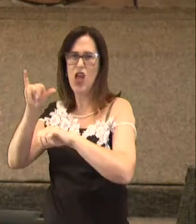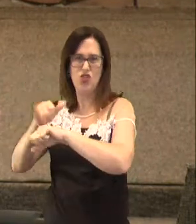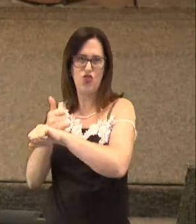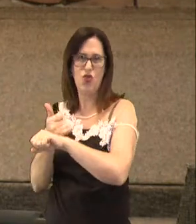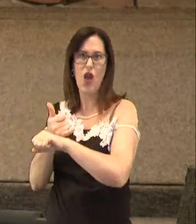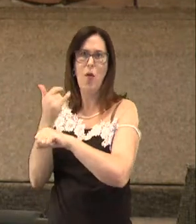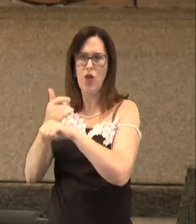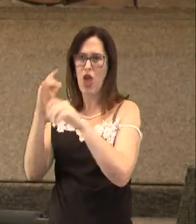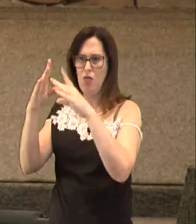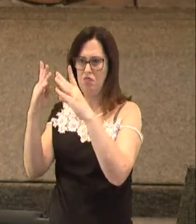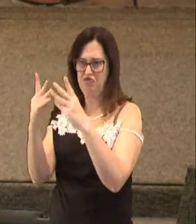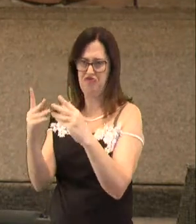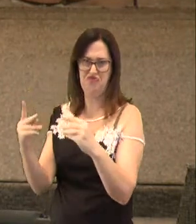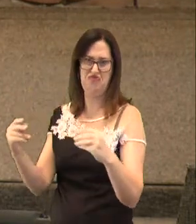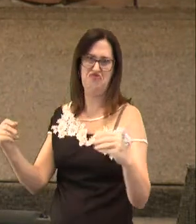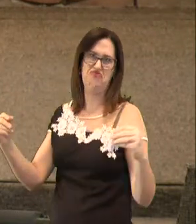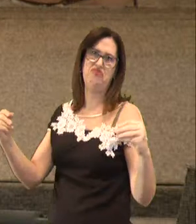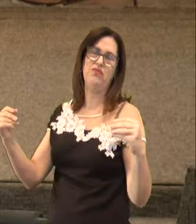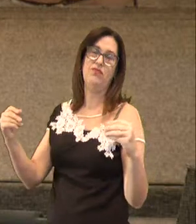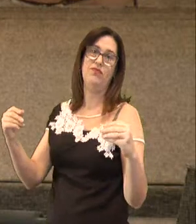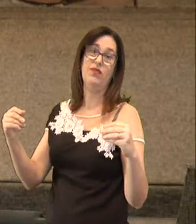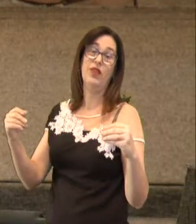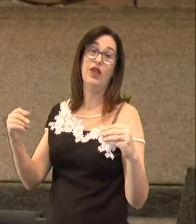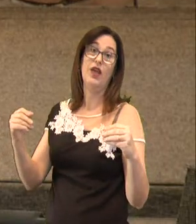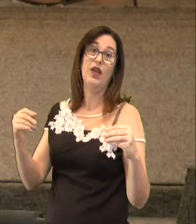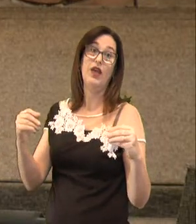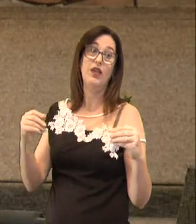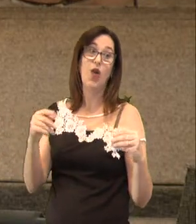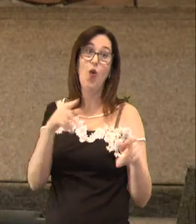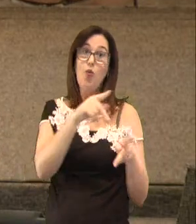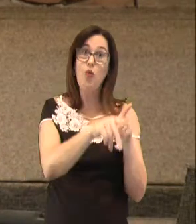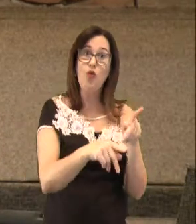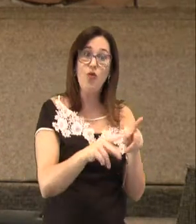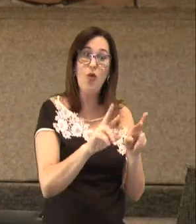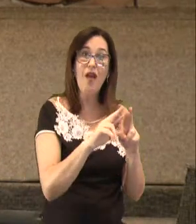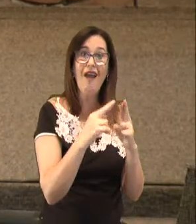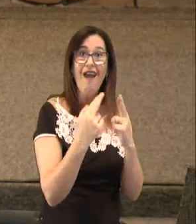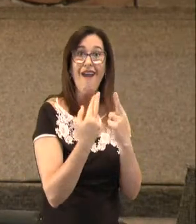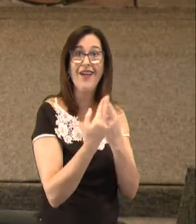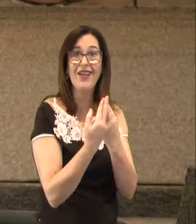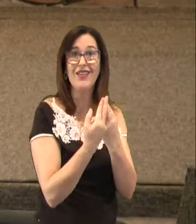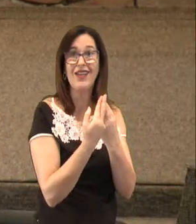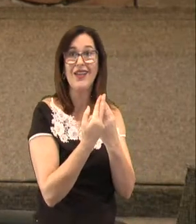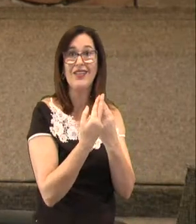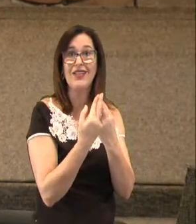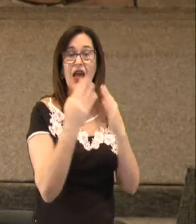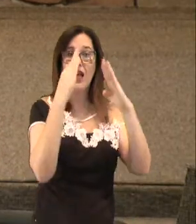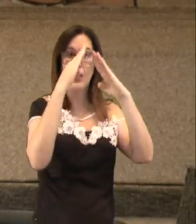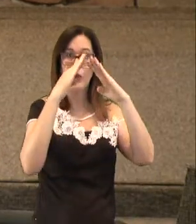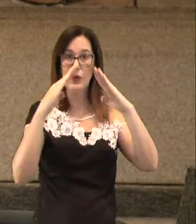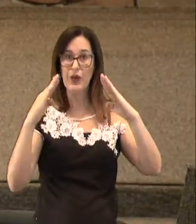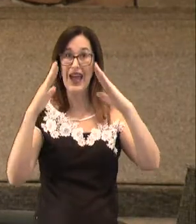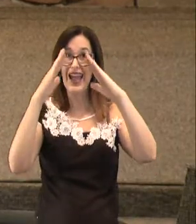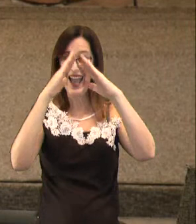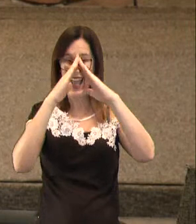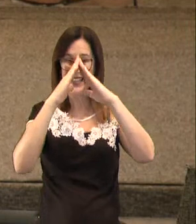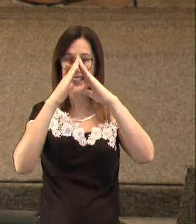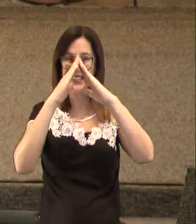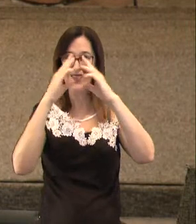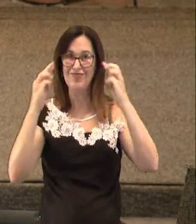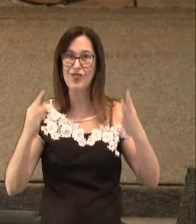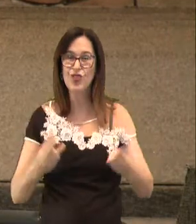tinha sido destruído e estava muito longe, eles então começaram a se reunir nas sinagogas, e ali a leitura